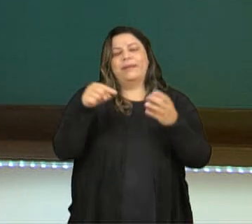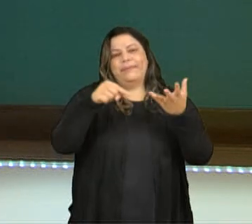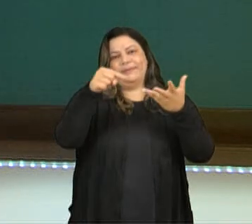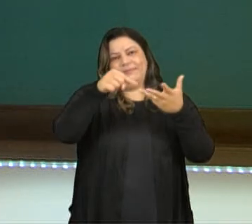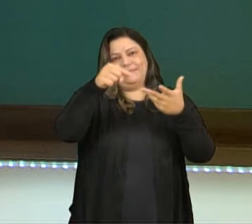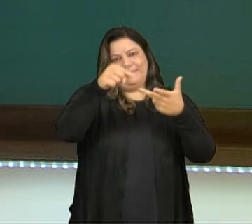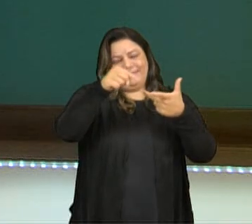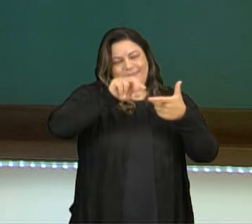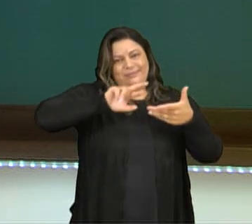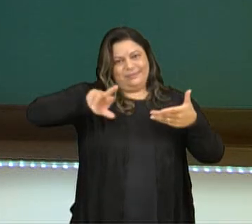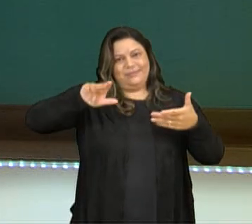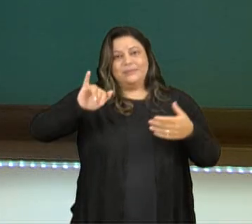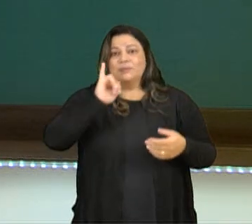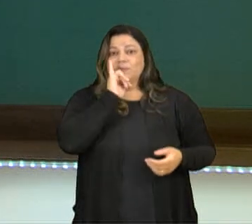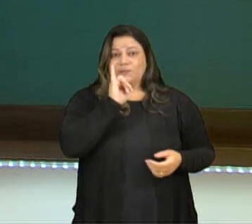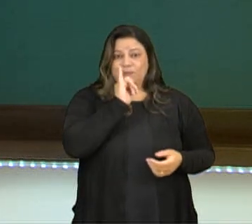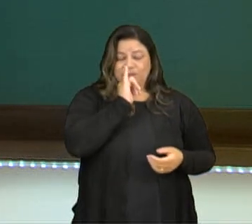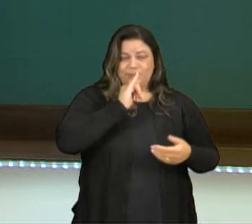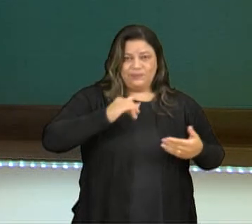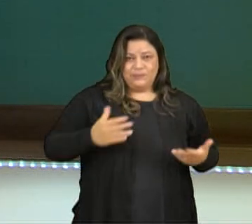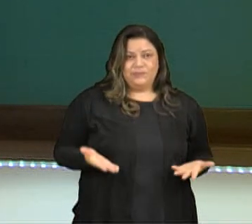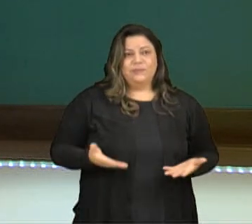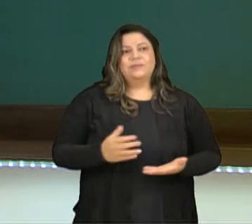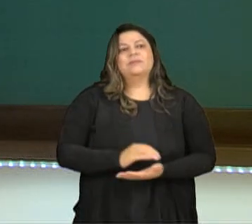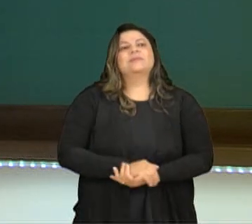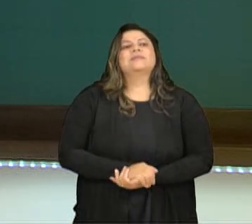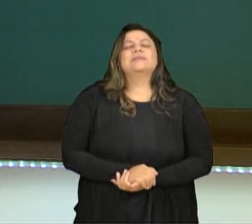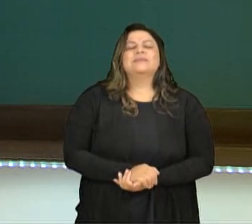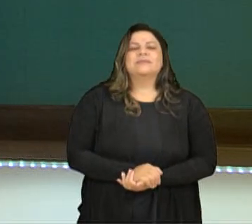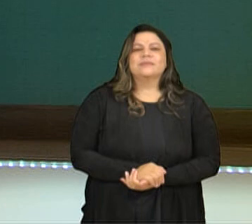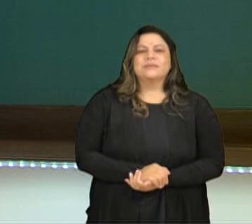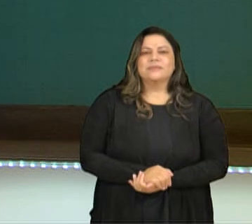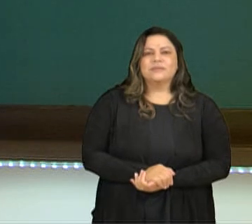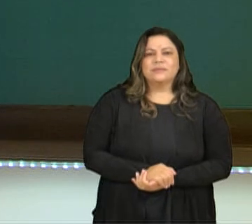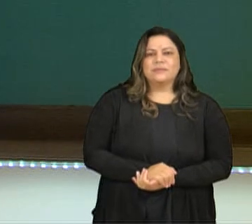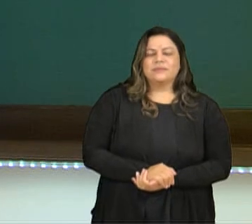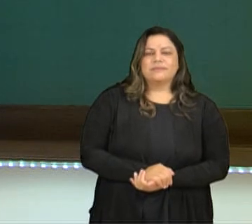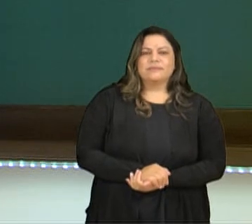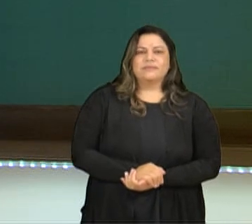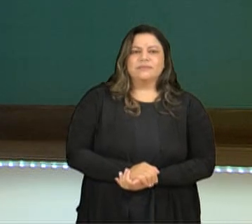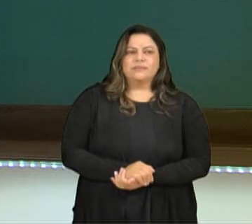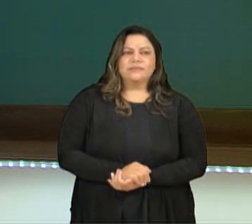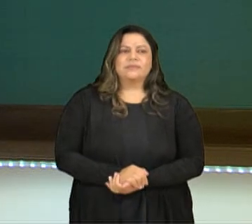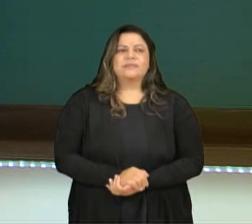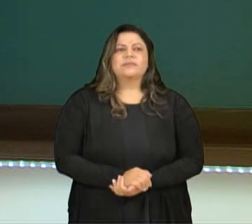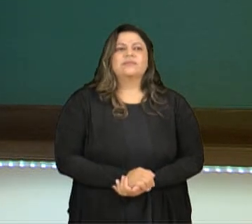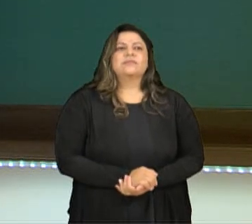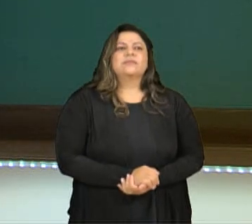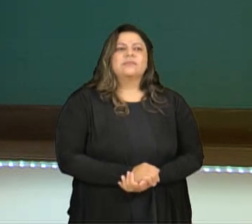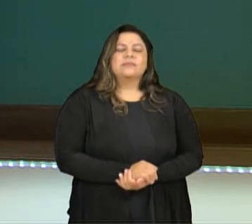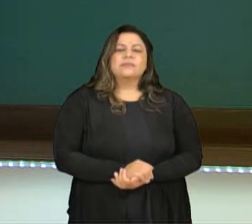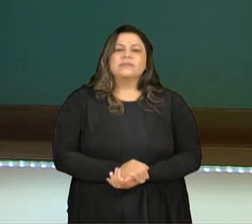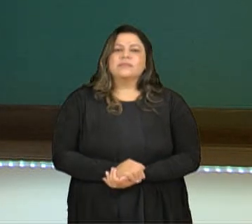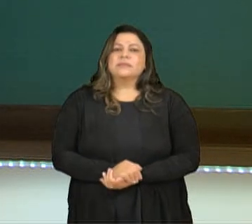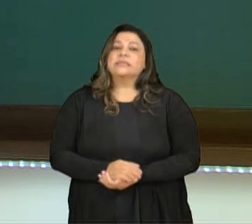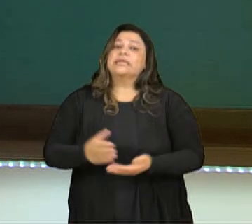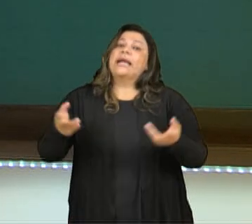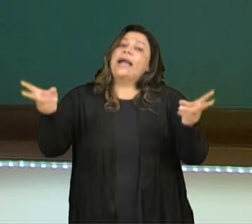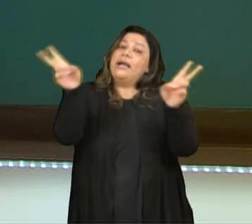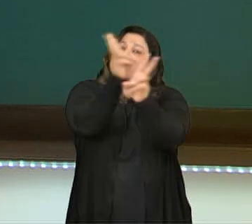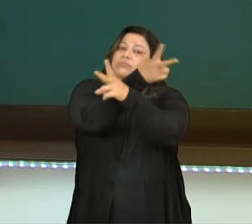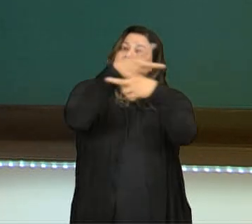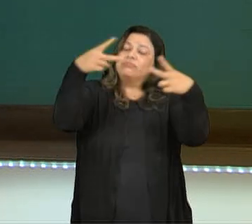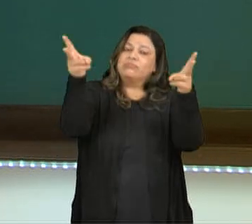gente poderia citar como exemplos nesse sentido da energia hidráulica, né? A energia